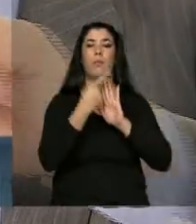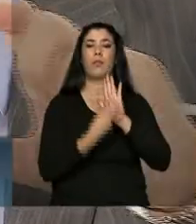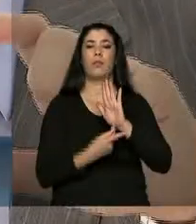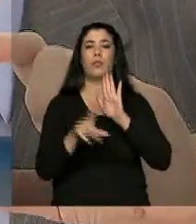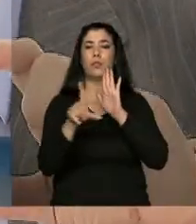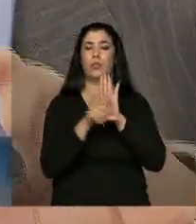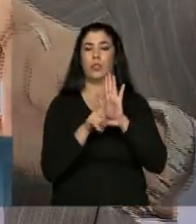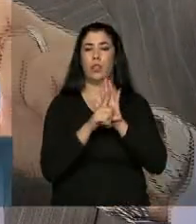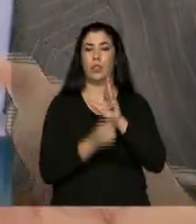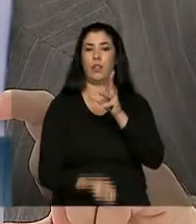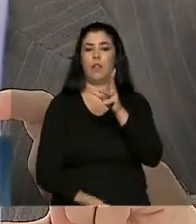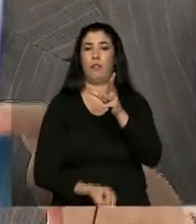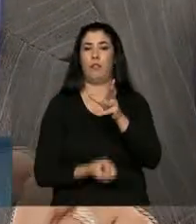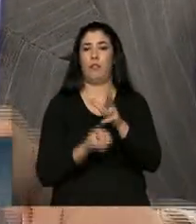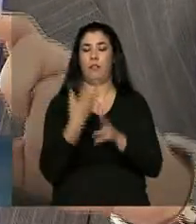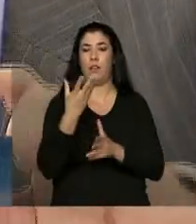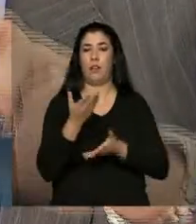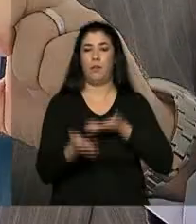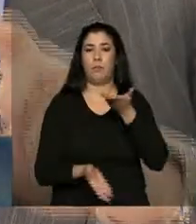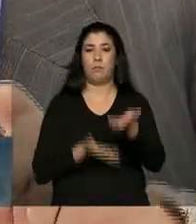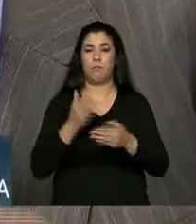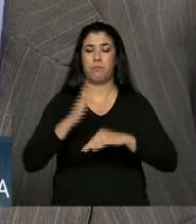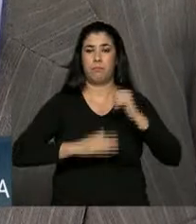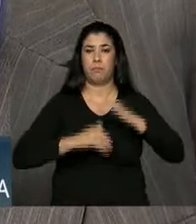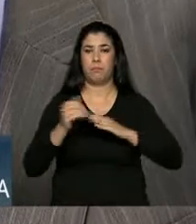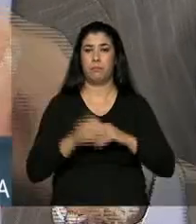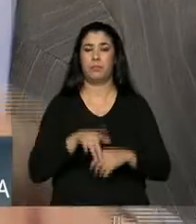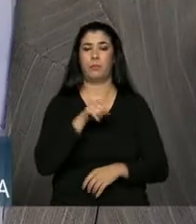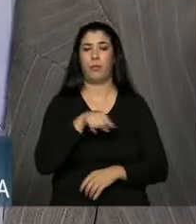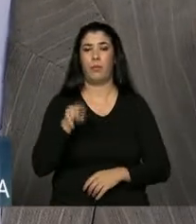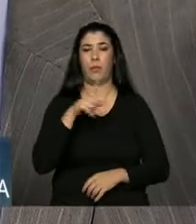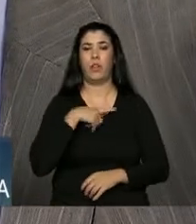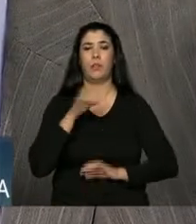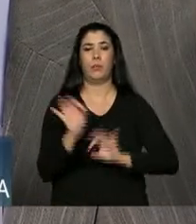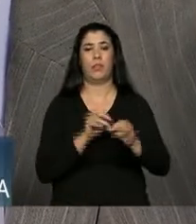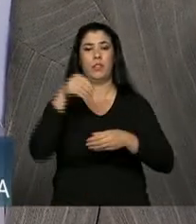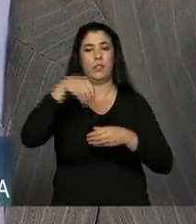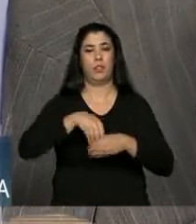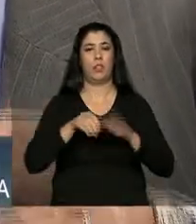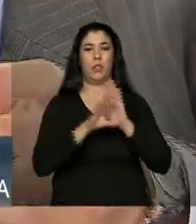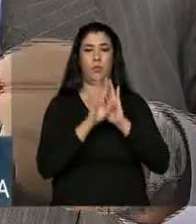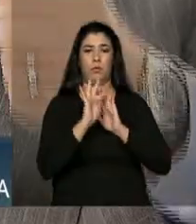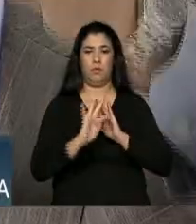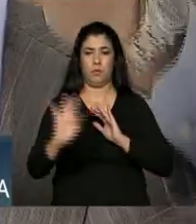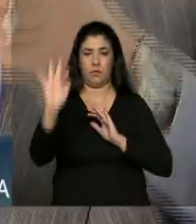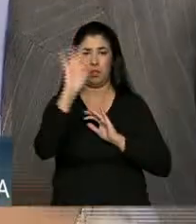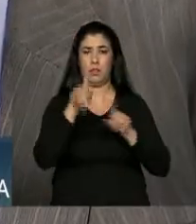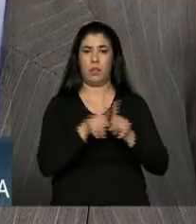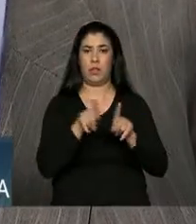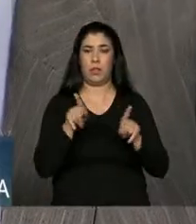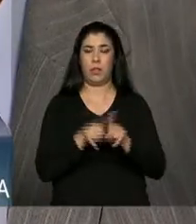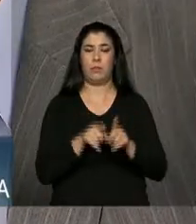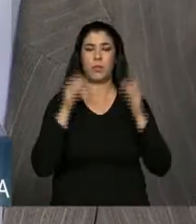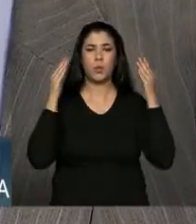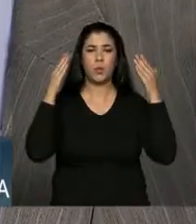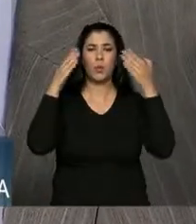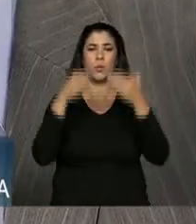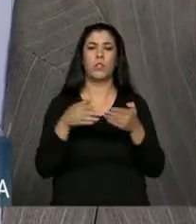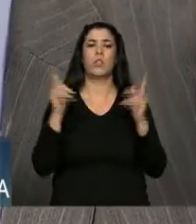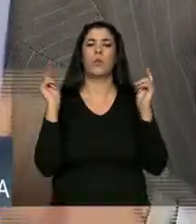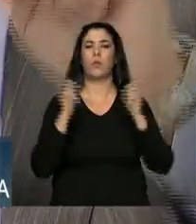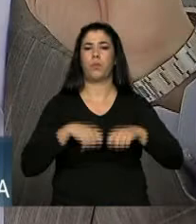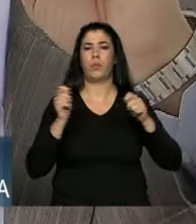linha Expressa de aprovação desses projetos na Constituição Brasileira concentrando cortando